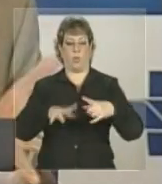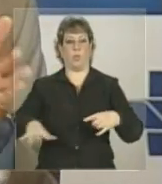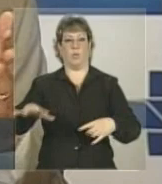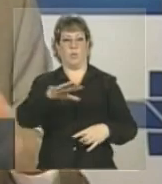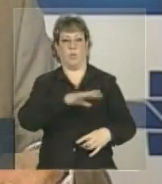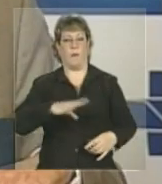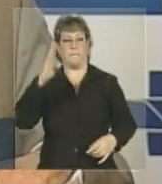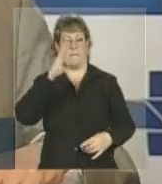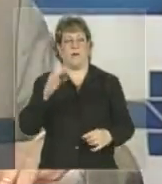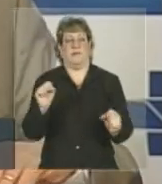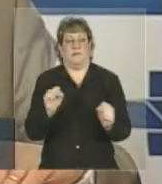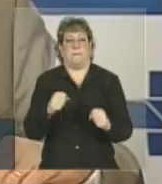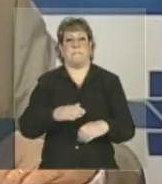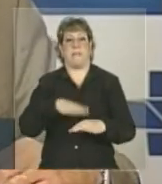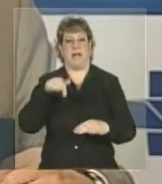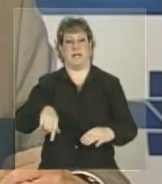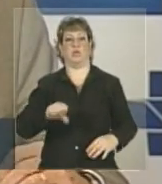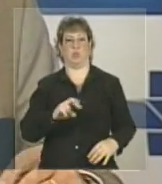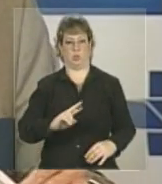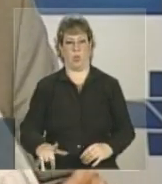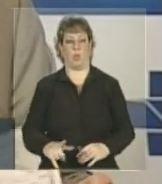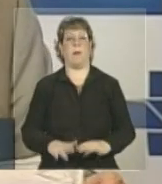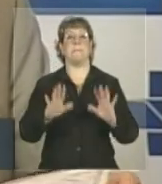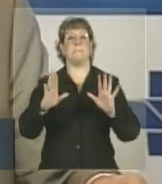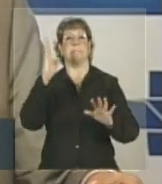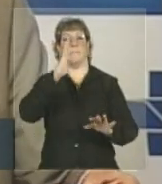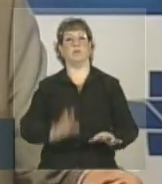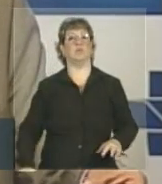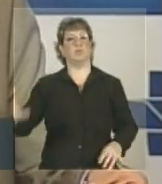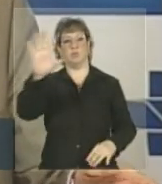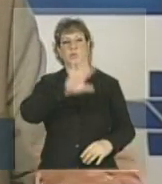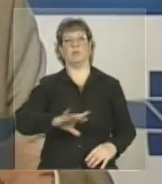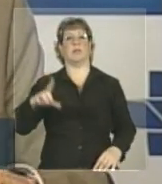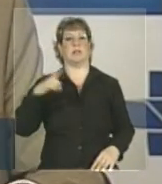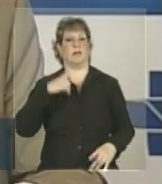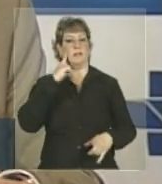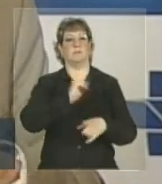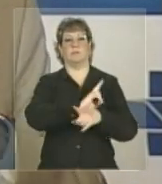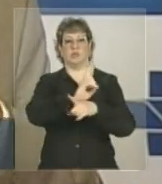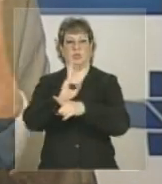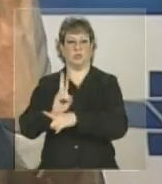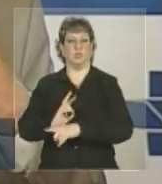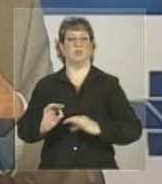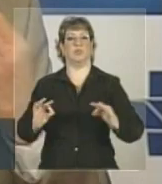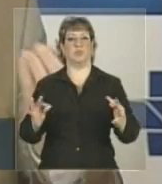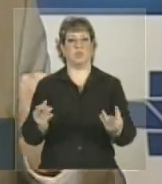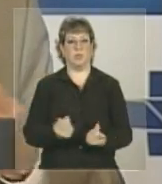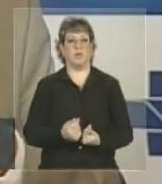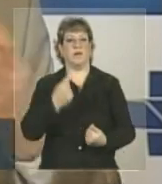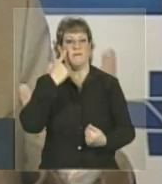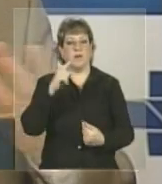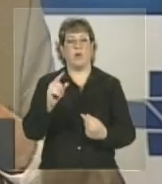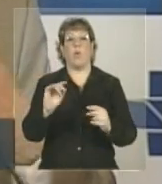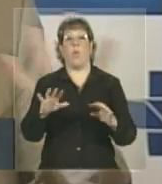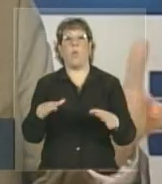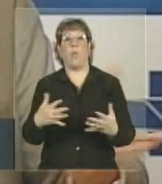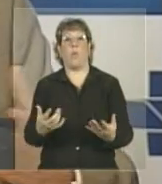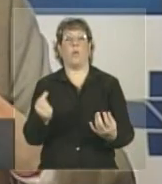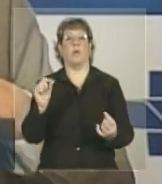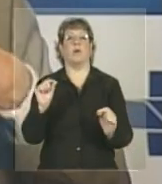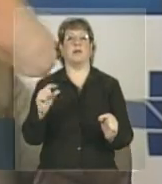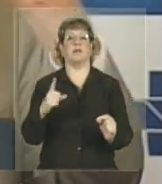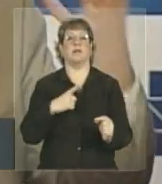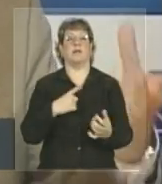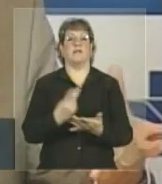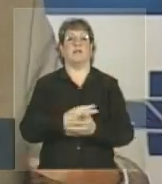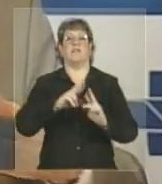com o inverno mais marcado, né? Mas todo o Brasil, isso a gente tem, monitora, né? Para identificar se está havendo algum comportamento